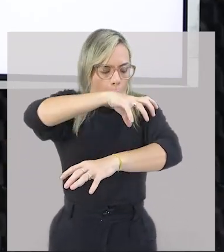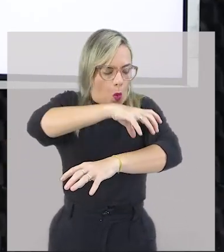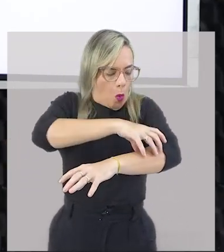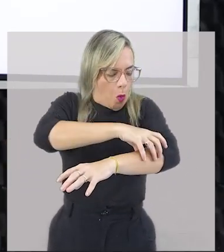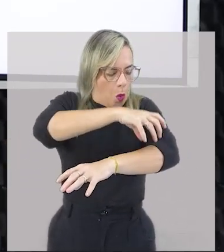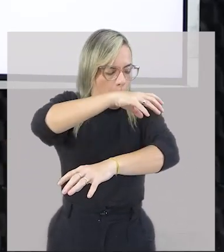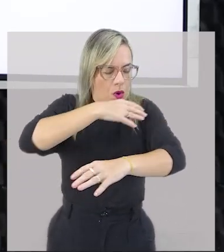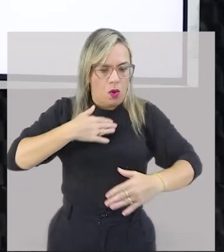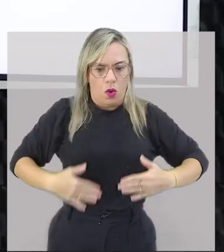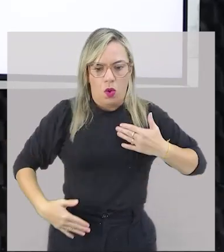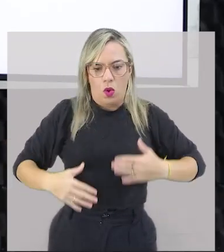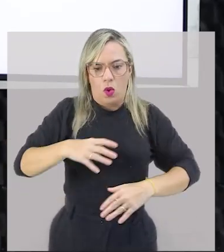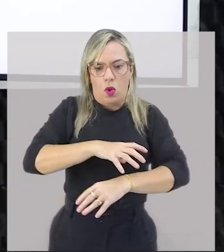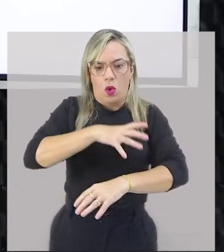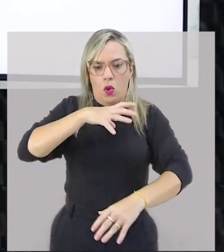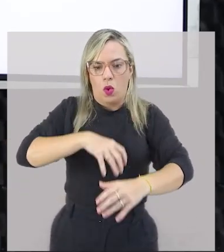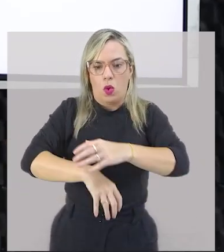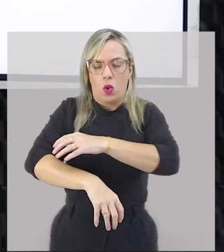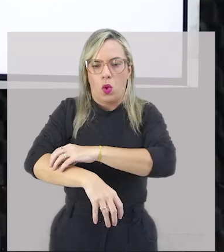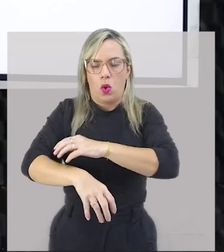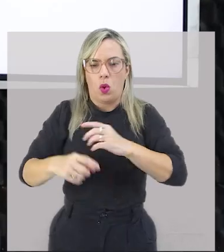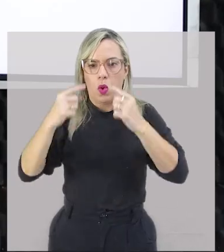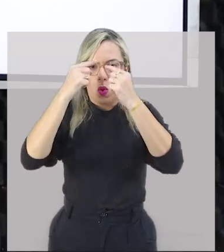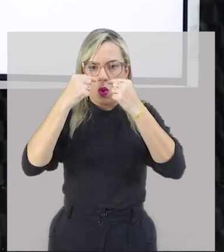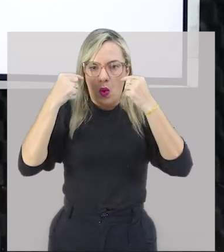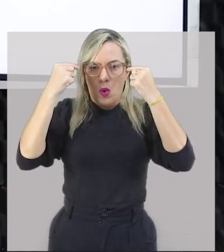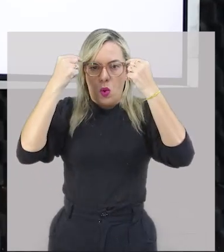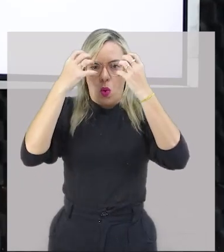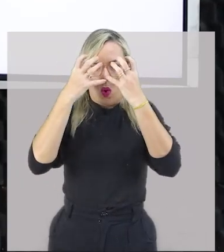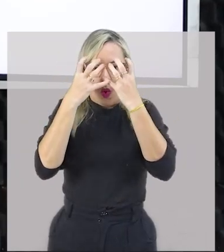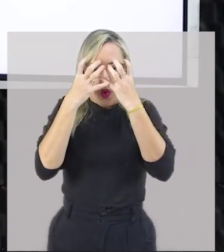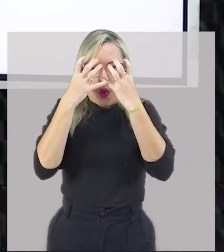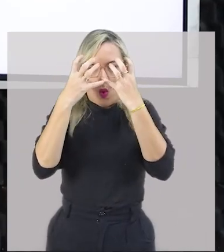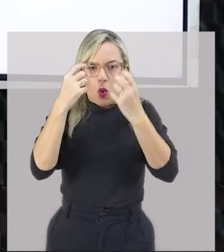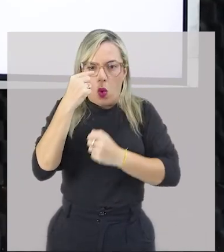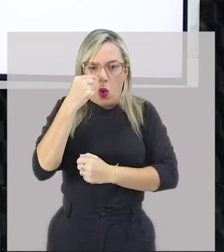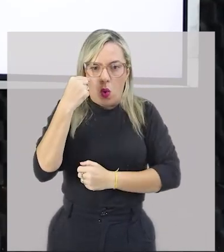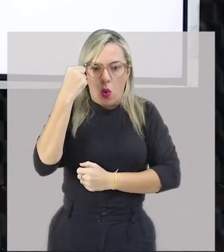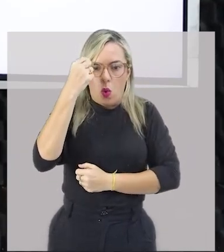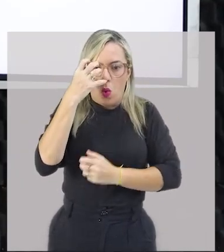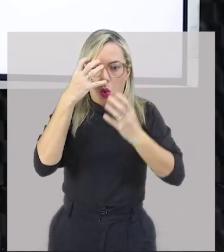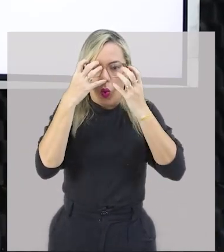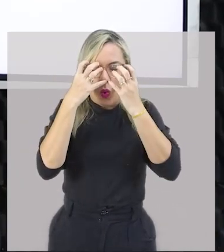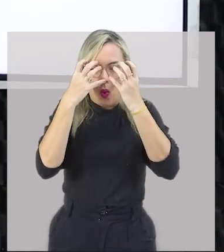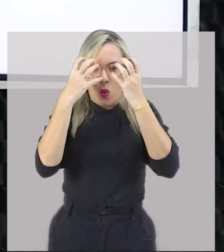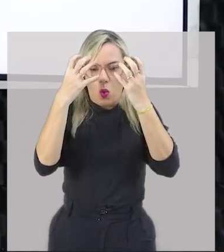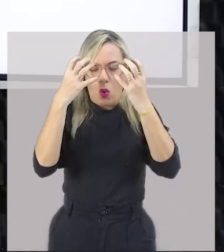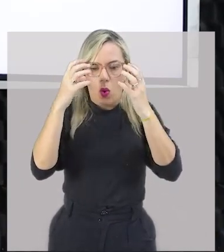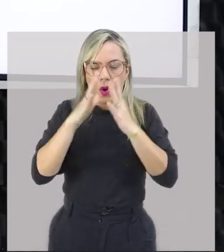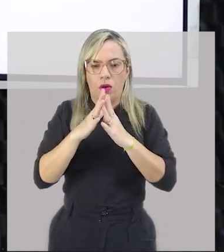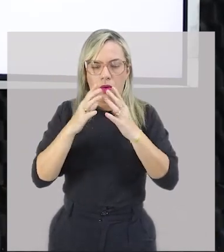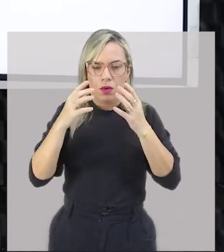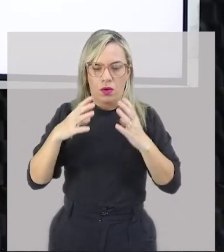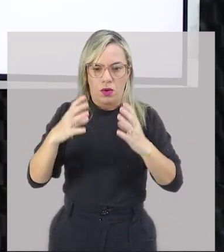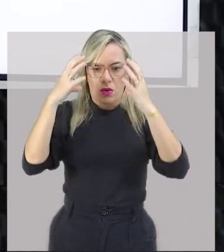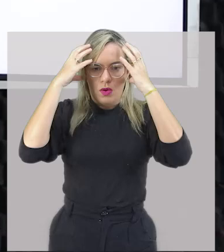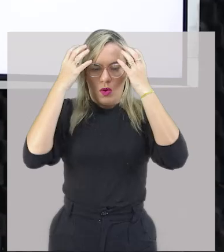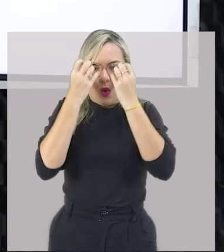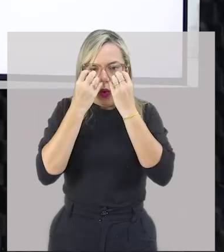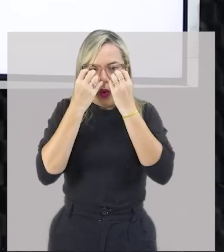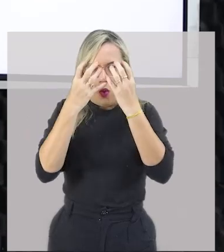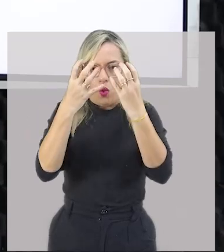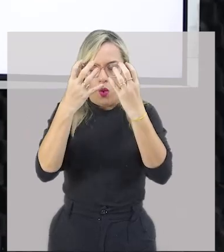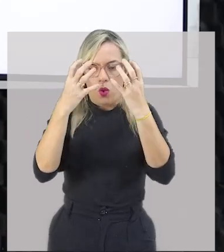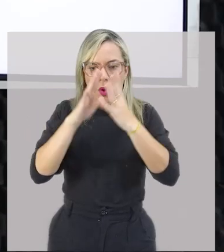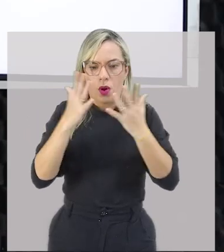inchar, possivelmente os globos, o olho, né, o globo ocular sairia da caixa craniana e